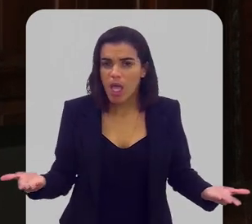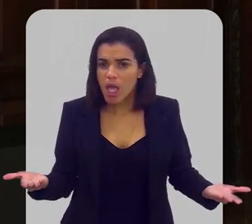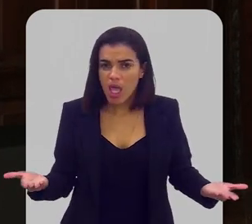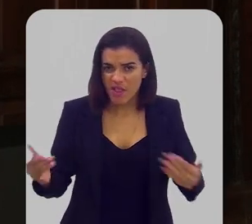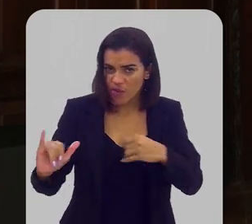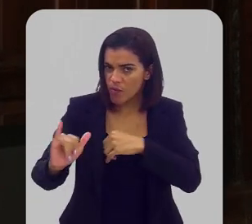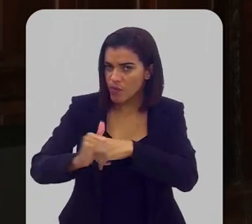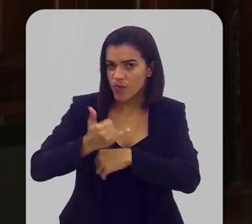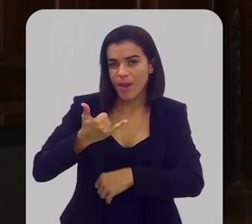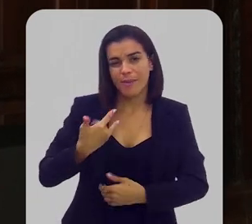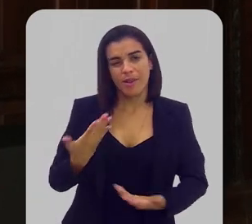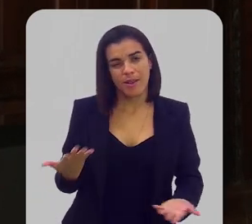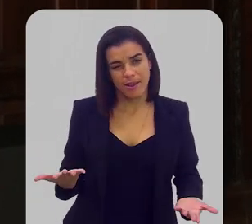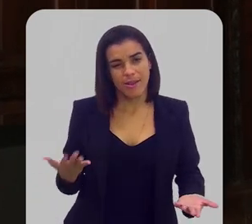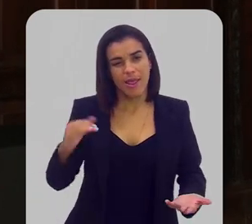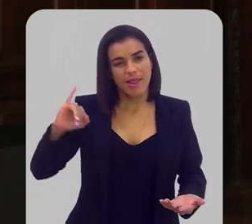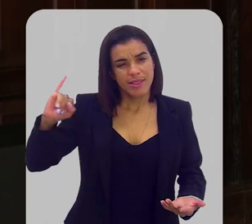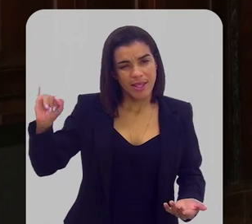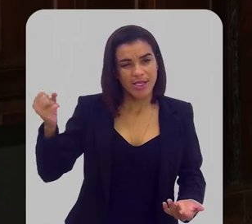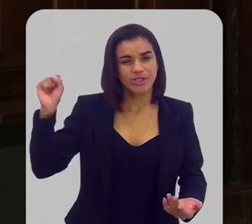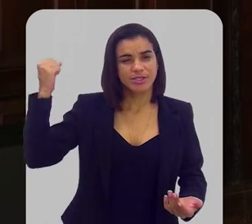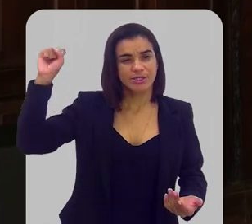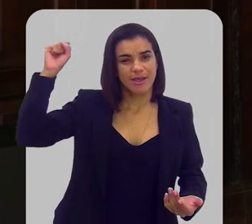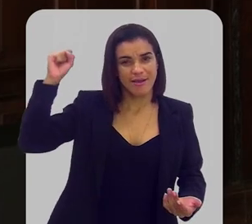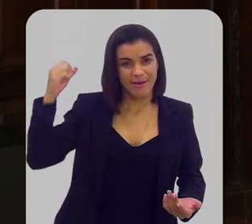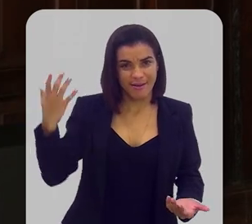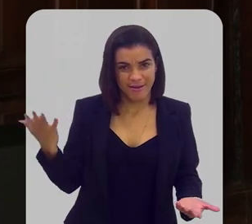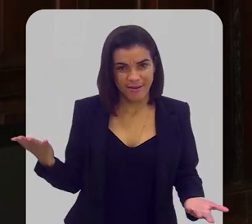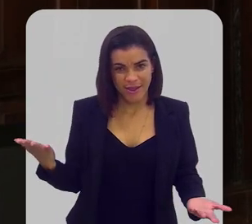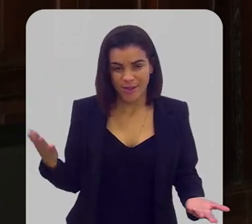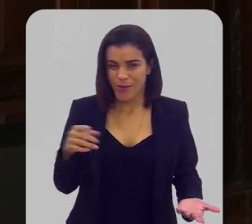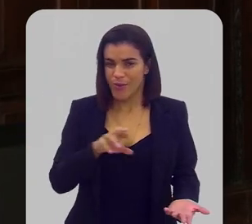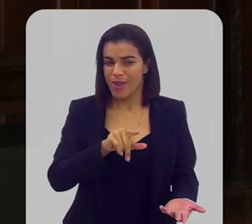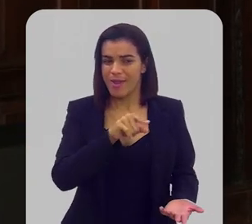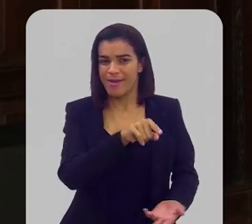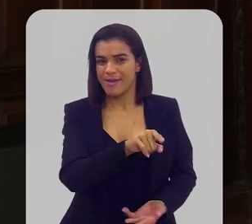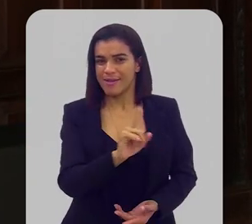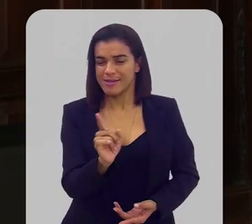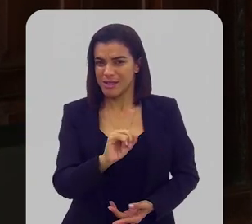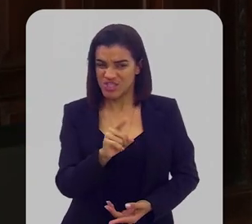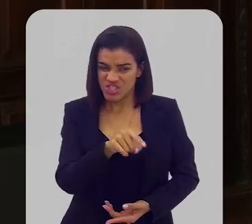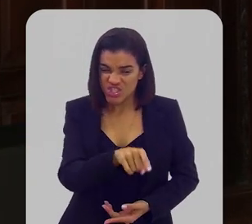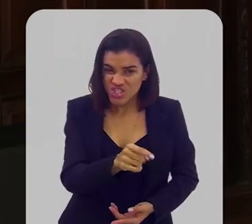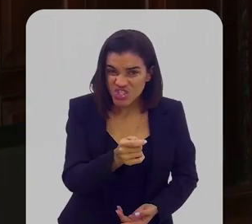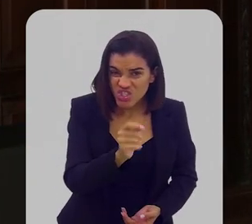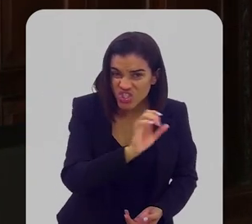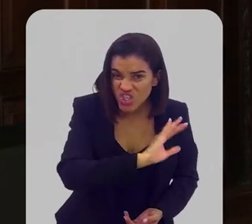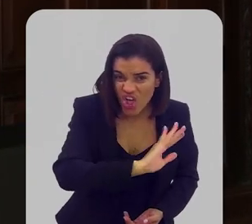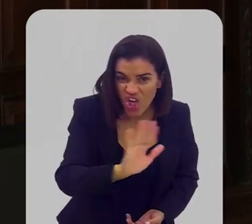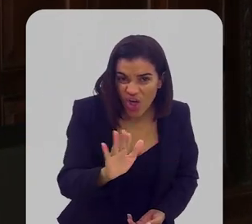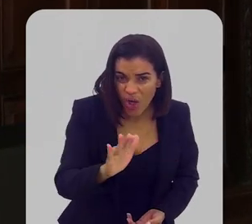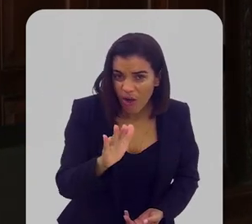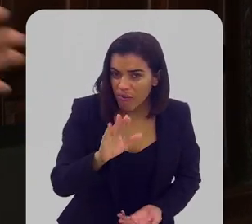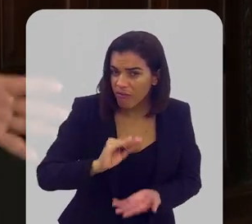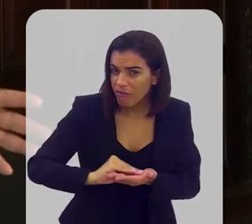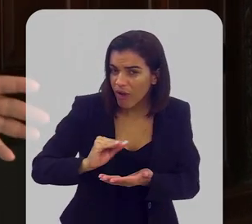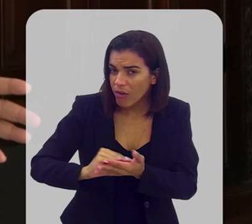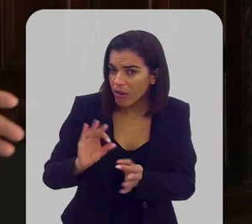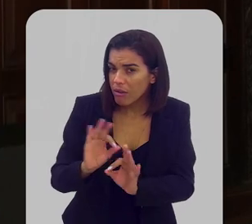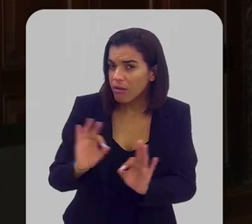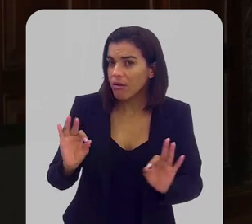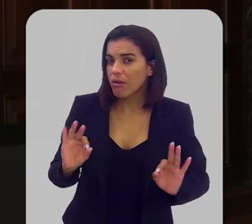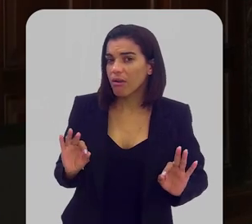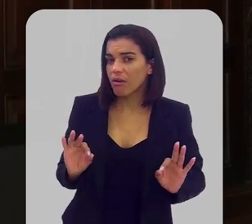diz, não vai me enganar, Jessé, não são esses, doido. É só isso? Não tem mais